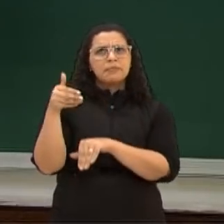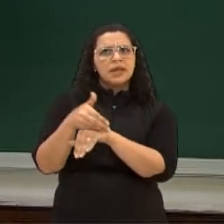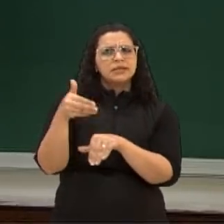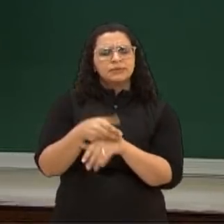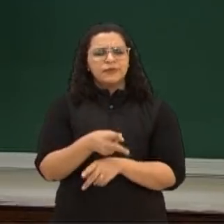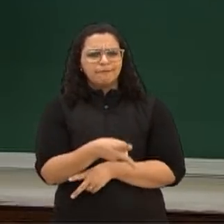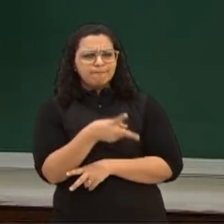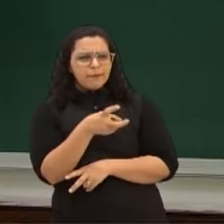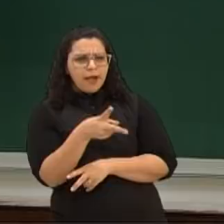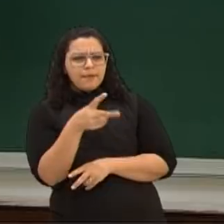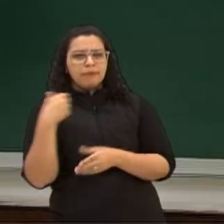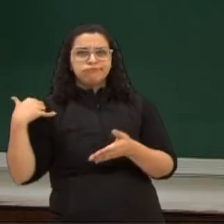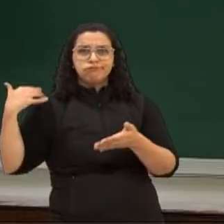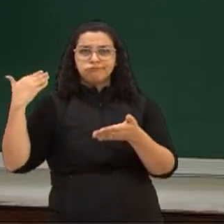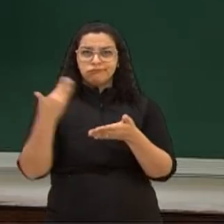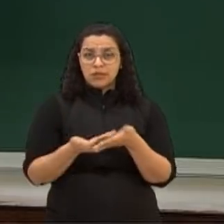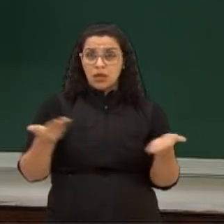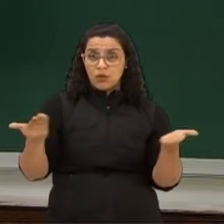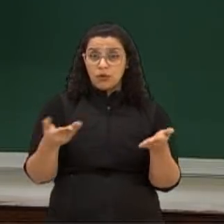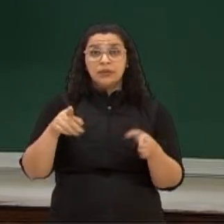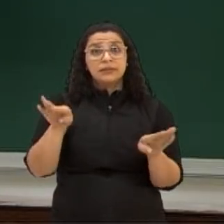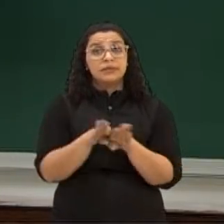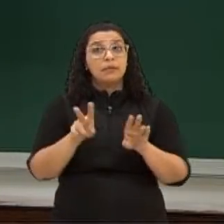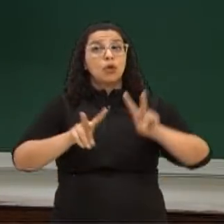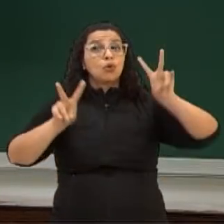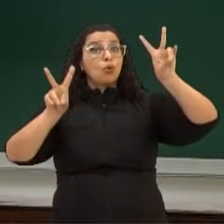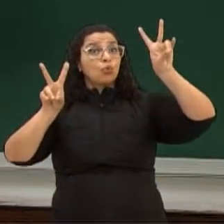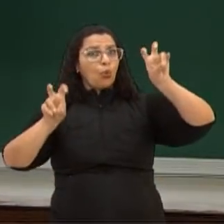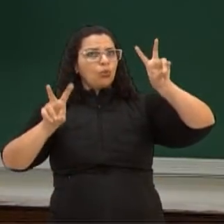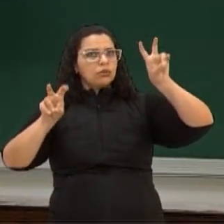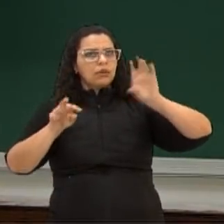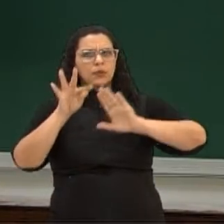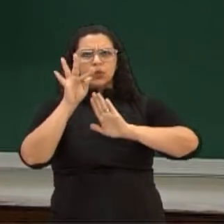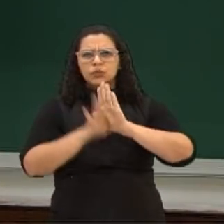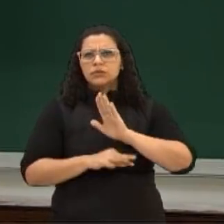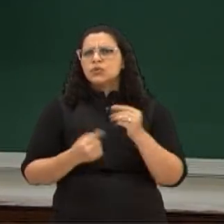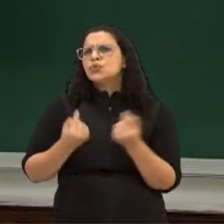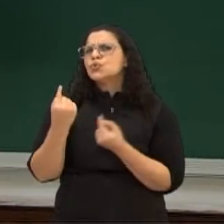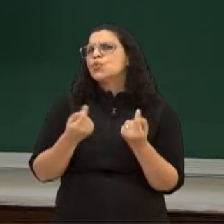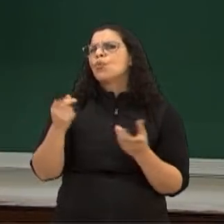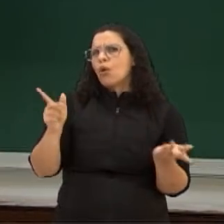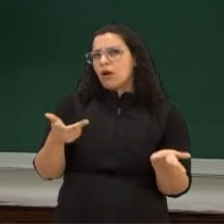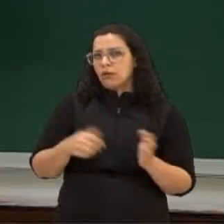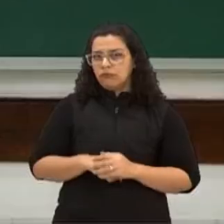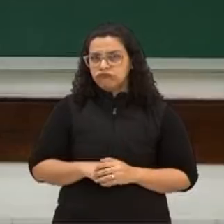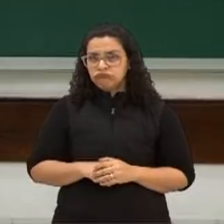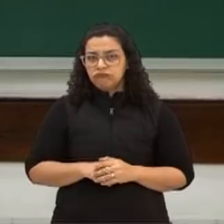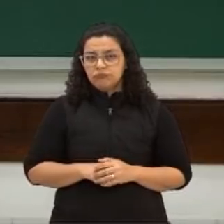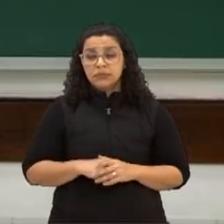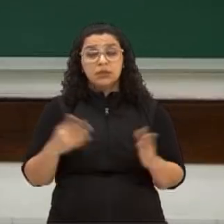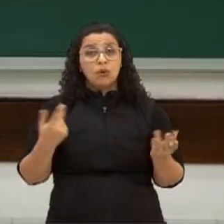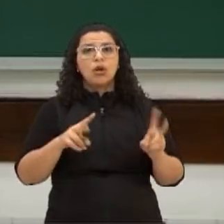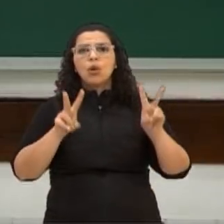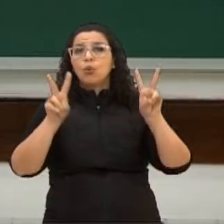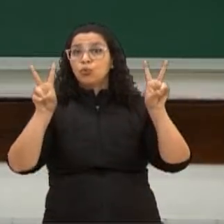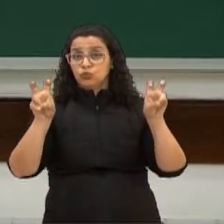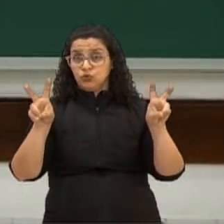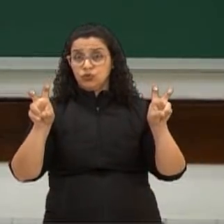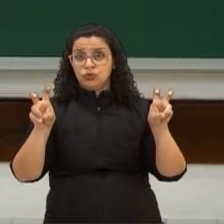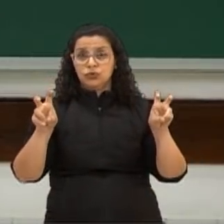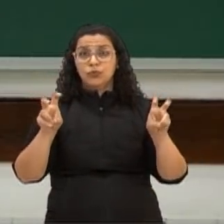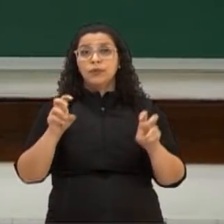tem trazido ao longo do tempo. E com o título, qual o tema do texto? Então, qual é o título? Olha